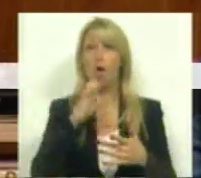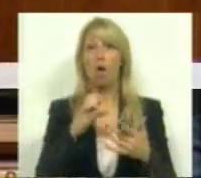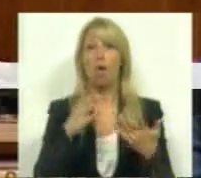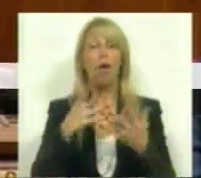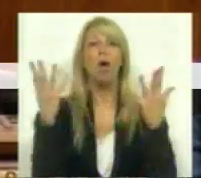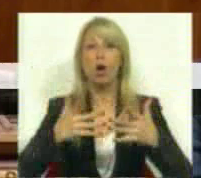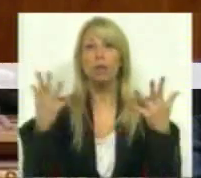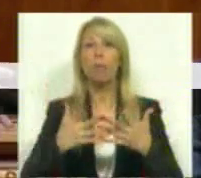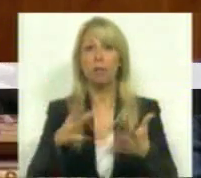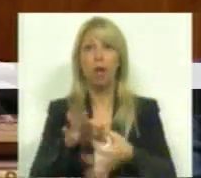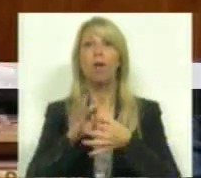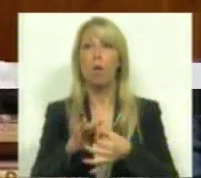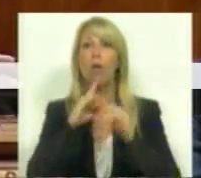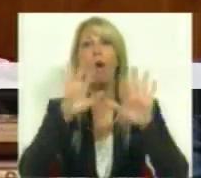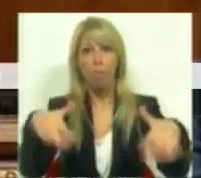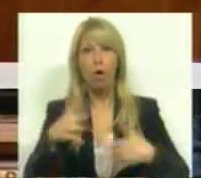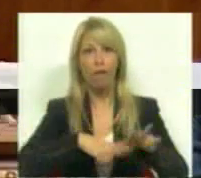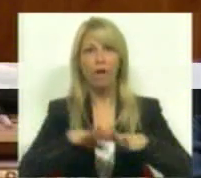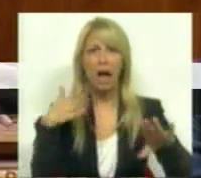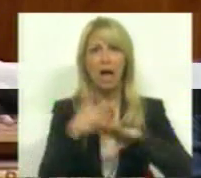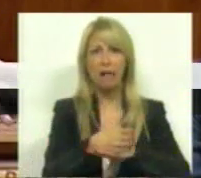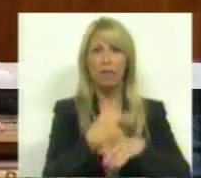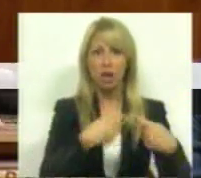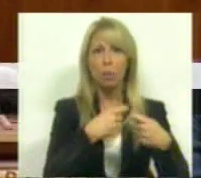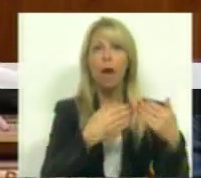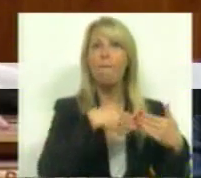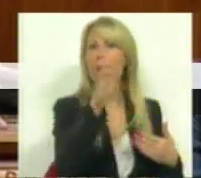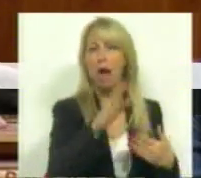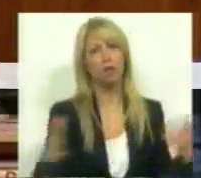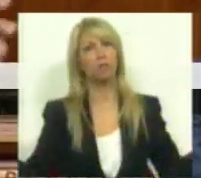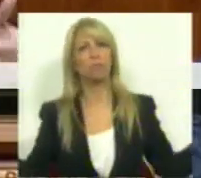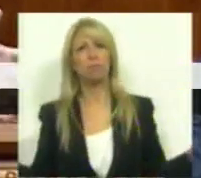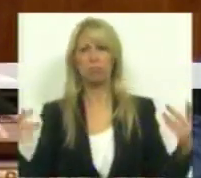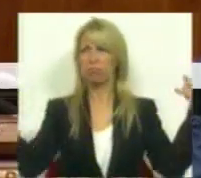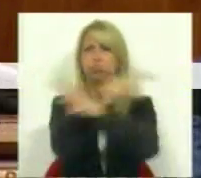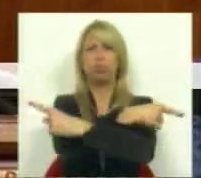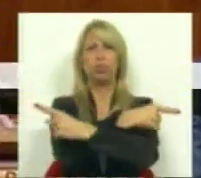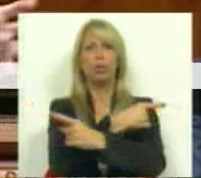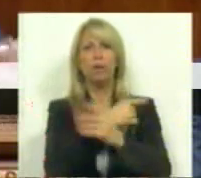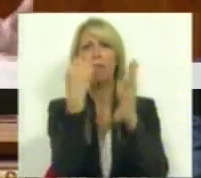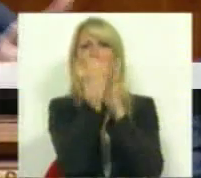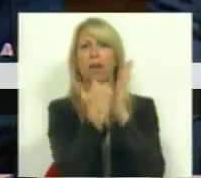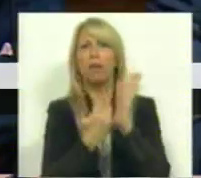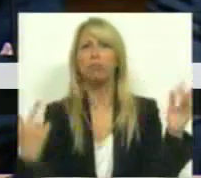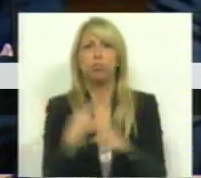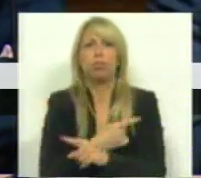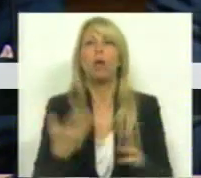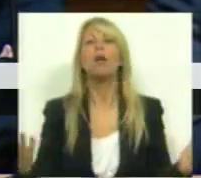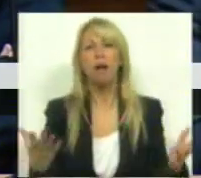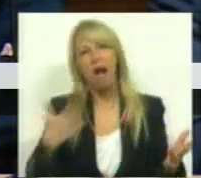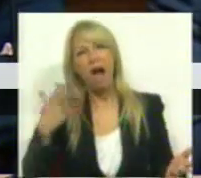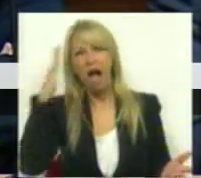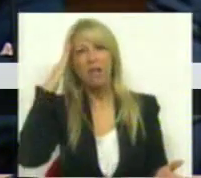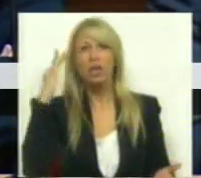feita com mais despesa. Isso seria um contrassenso nos seus próprios termos. Portanto, ou o Sr. Deputado acha que Portugal, face à situação que